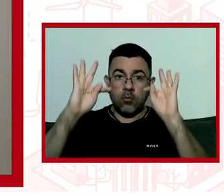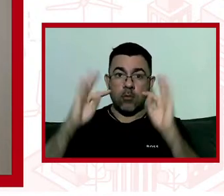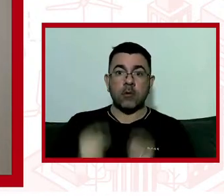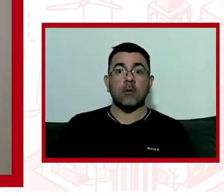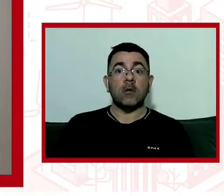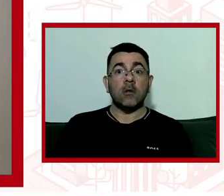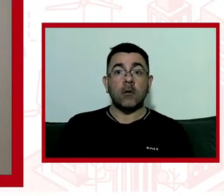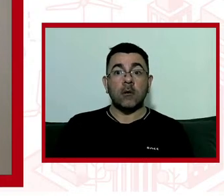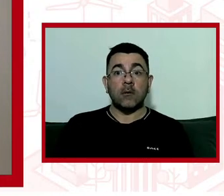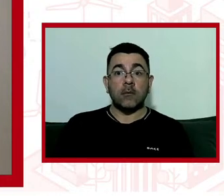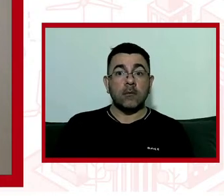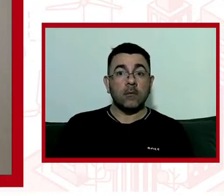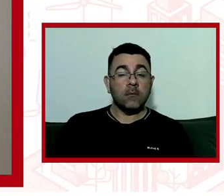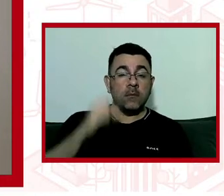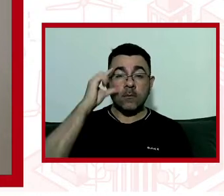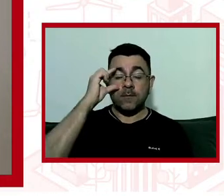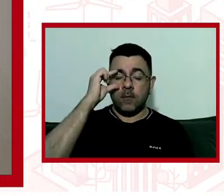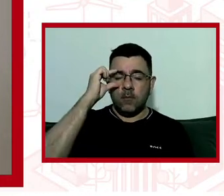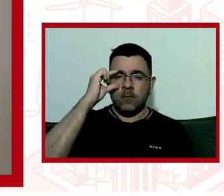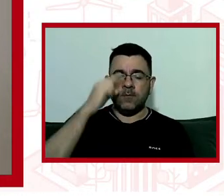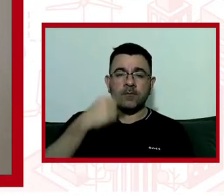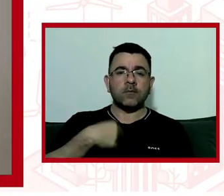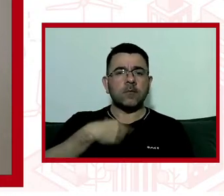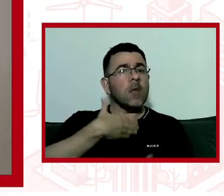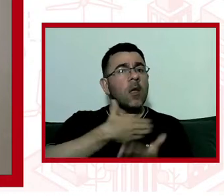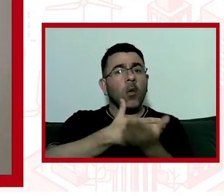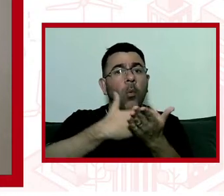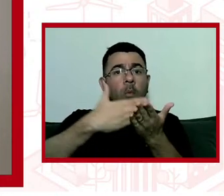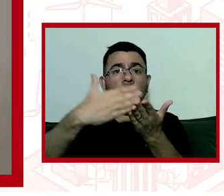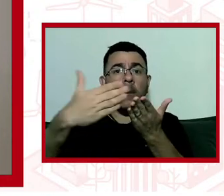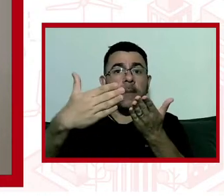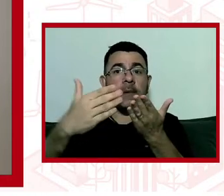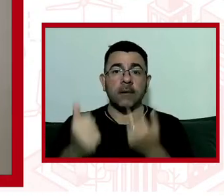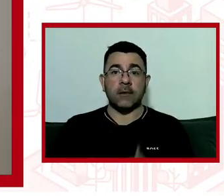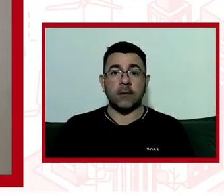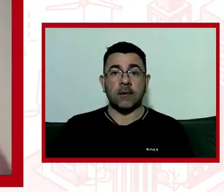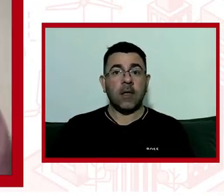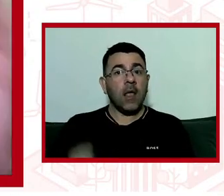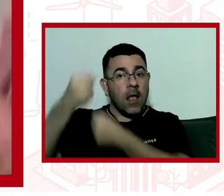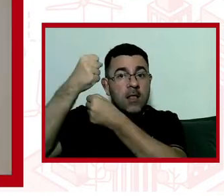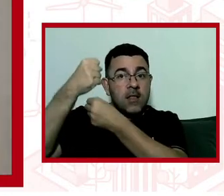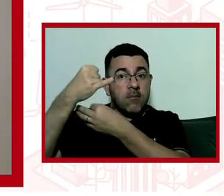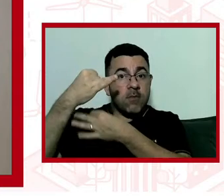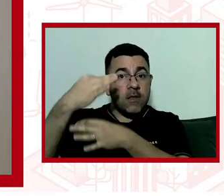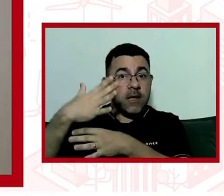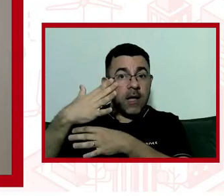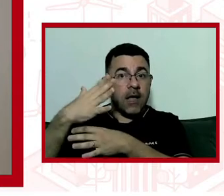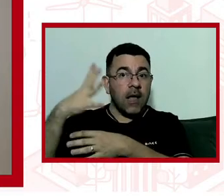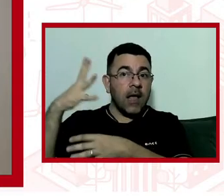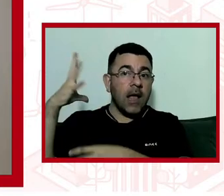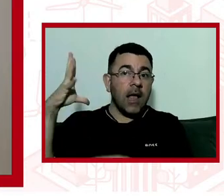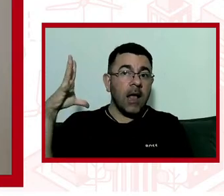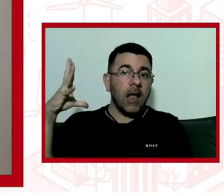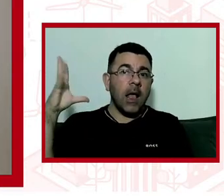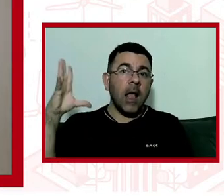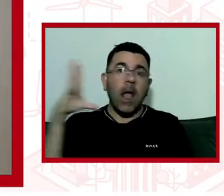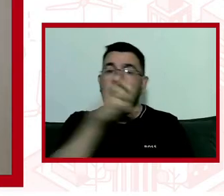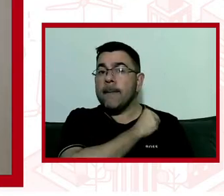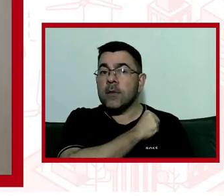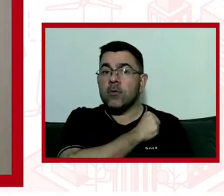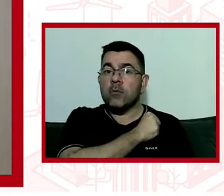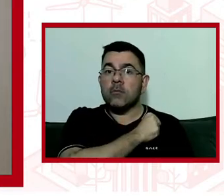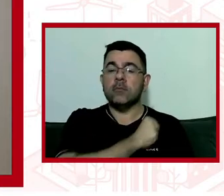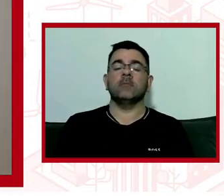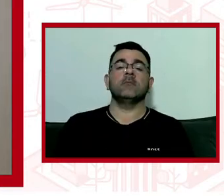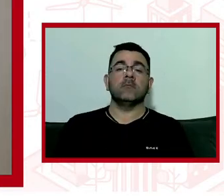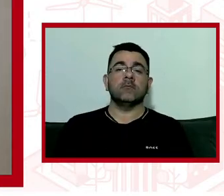começando o o início da fala aqui eu vou explicar rapidamente eu vou fazer uma fala aqui mais de abertura um pouco mais